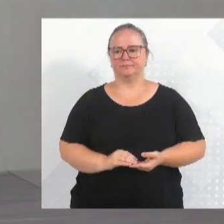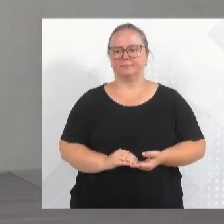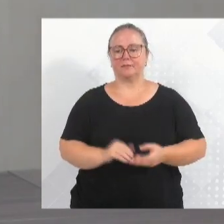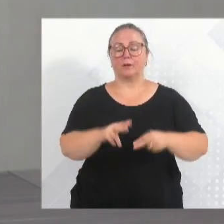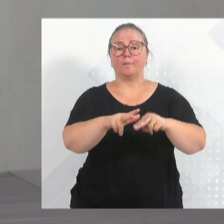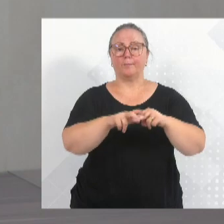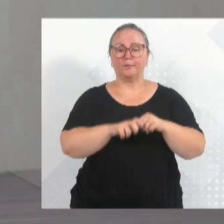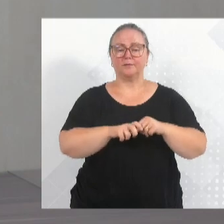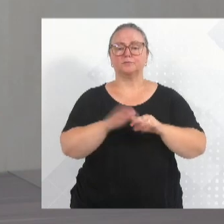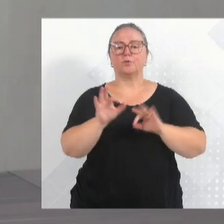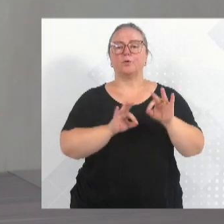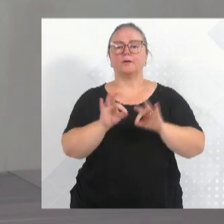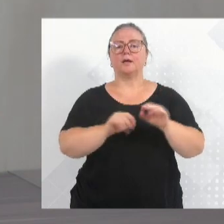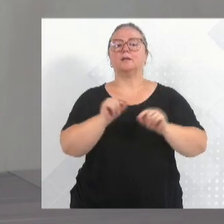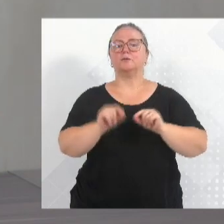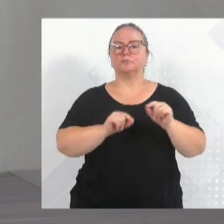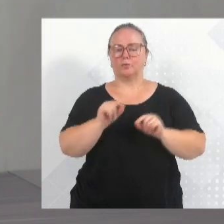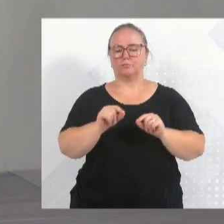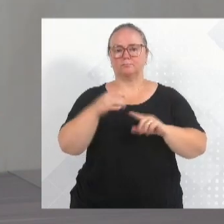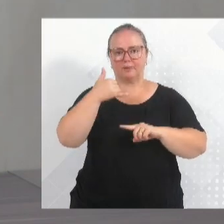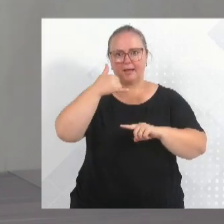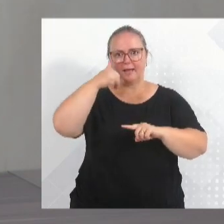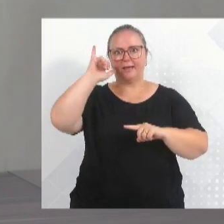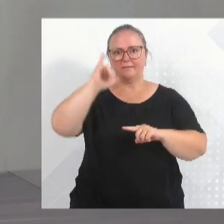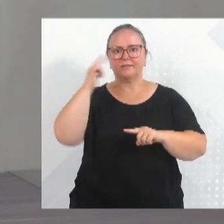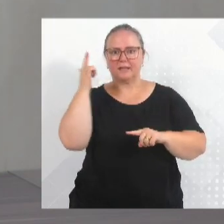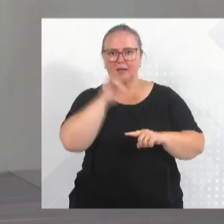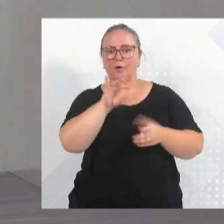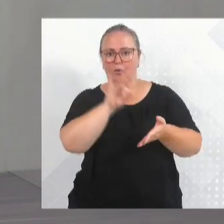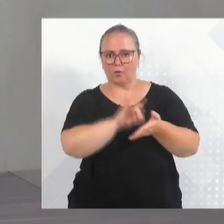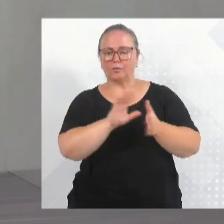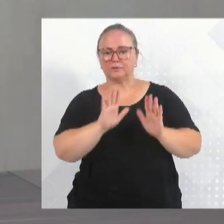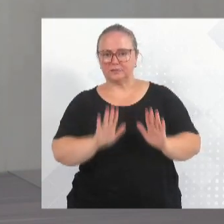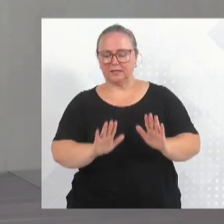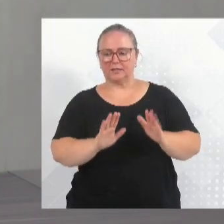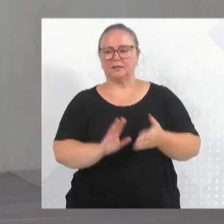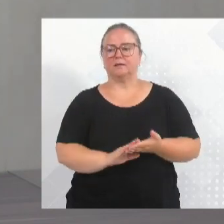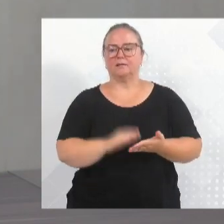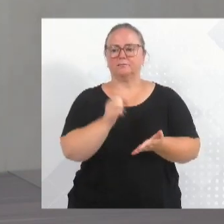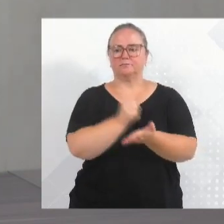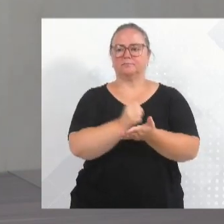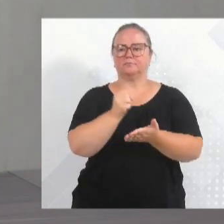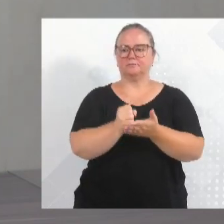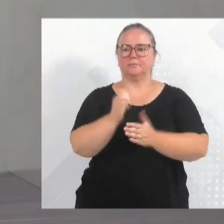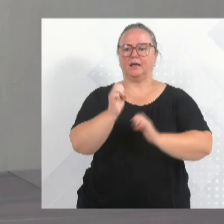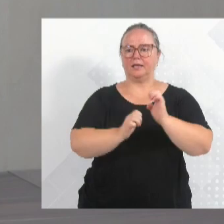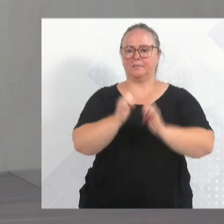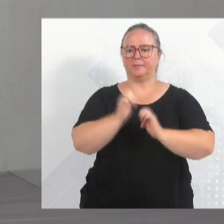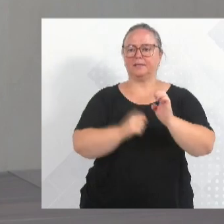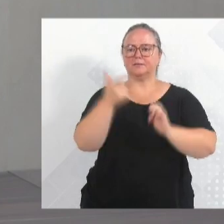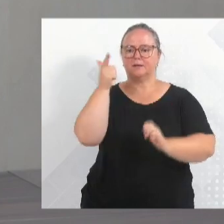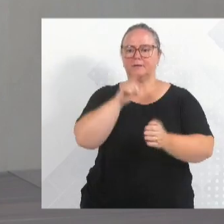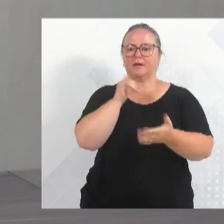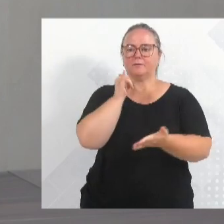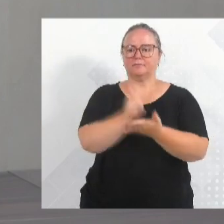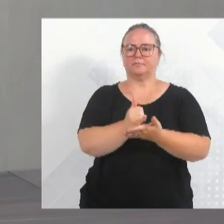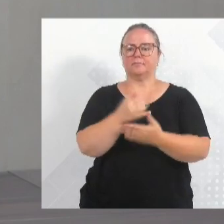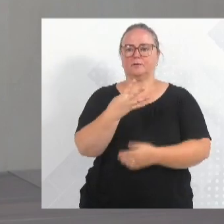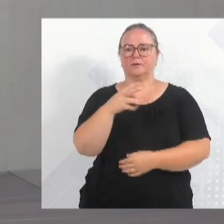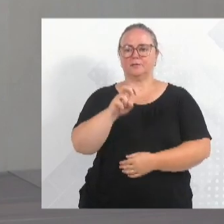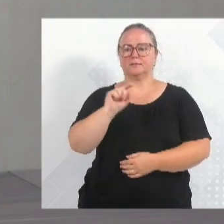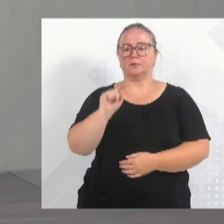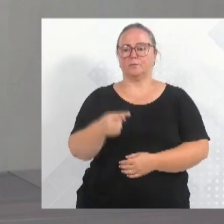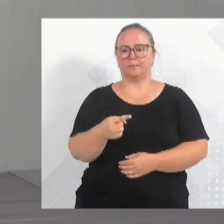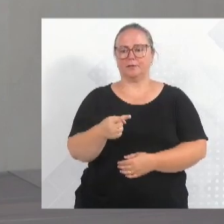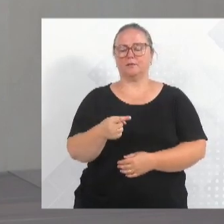gente fez? Para evitar qualquer tipo de renúncia de receita, a gente contratou uma empresa para implantar 45 mil hidrômetros.